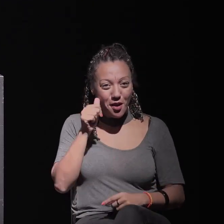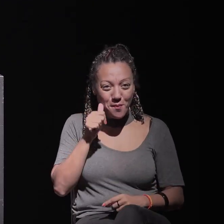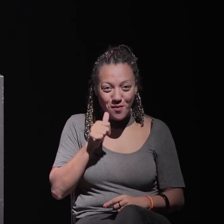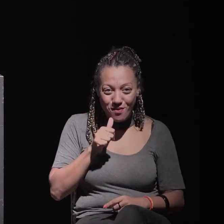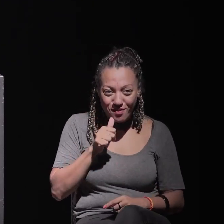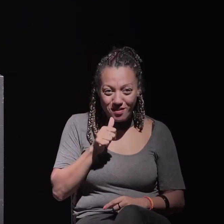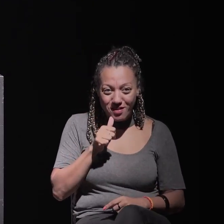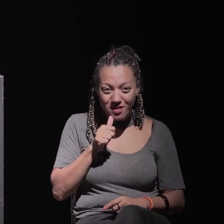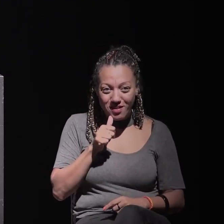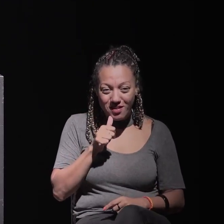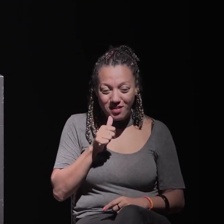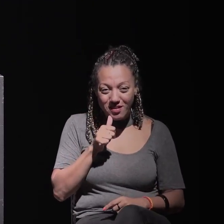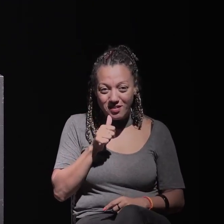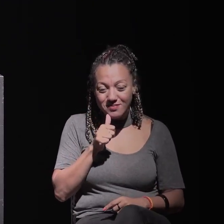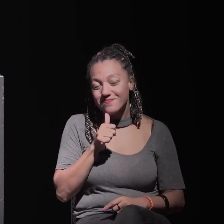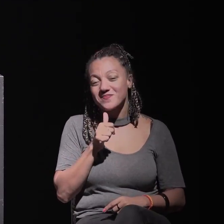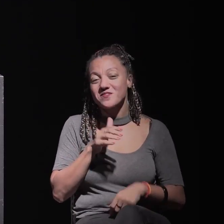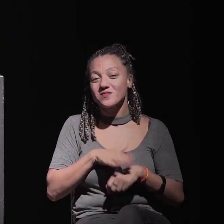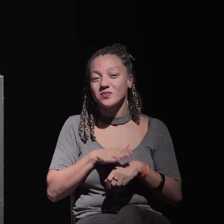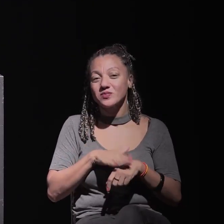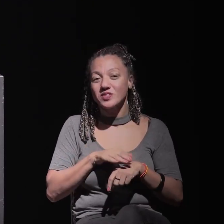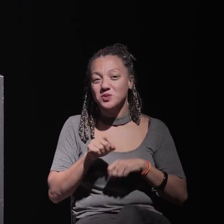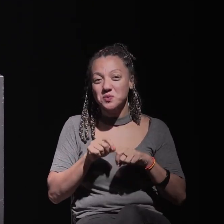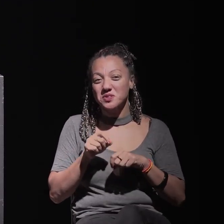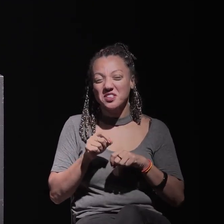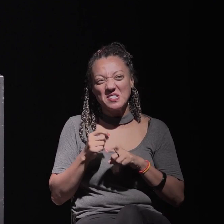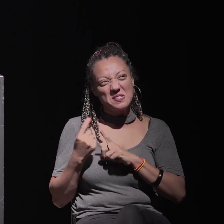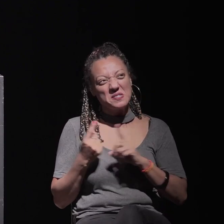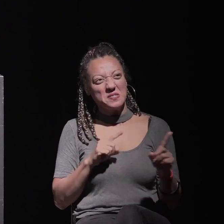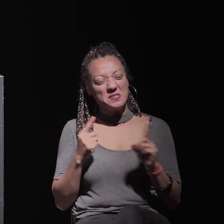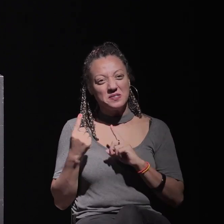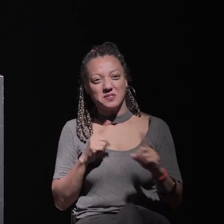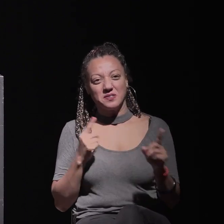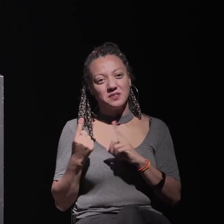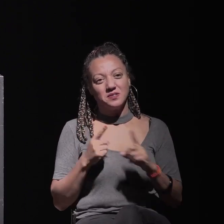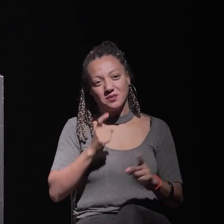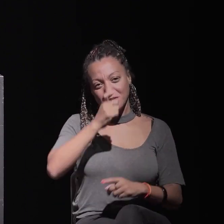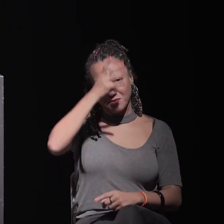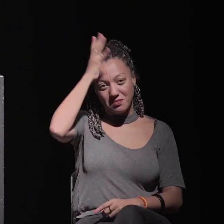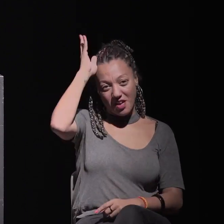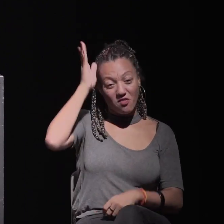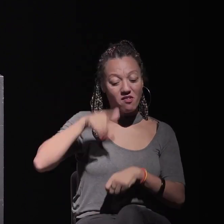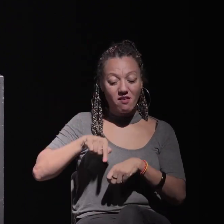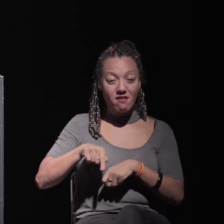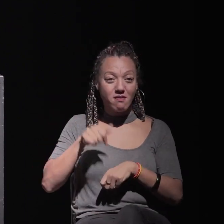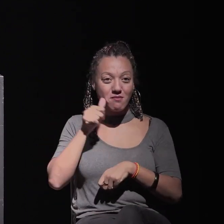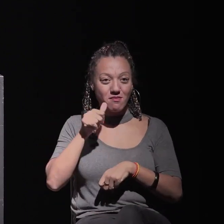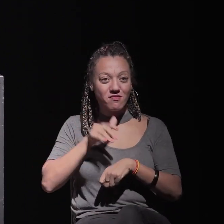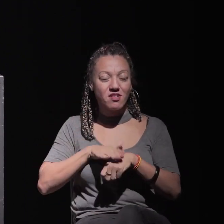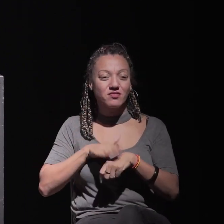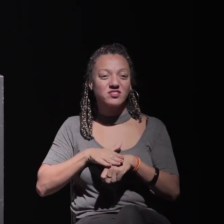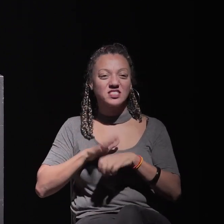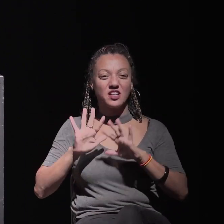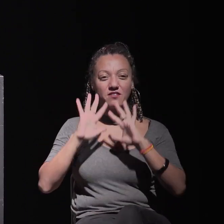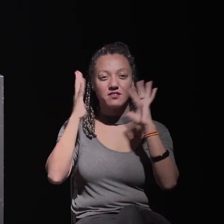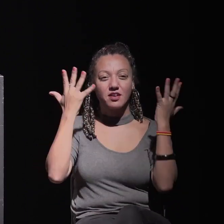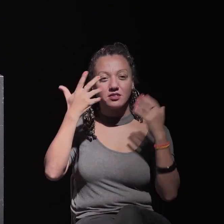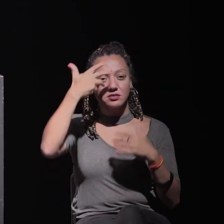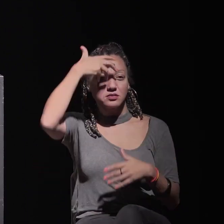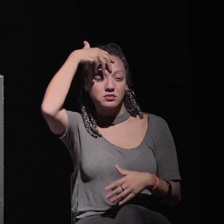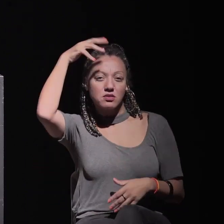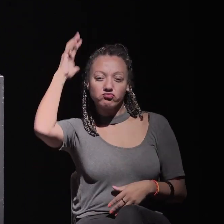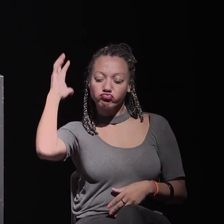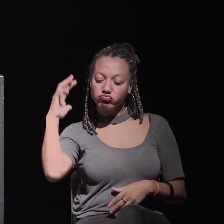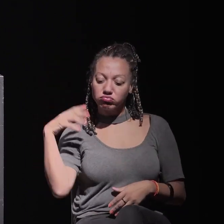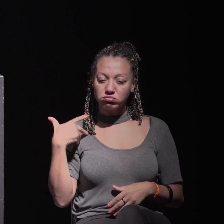no seio do Império Romano. Heliogábalo promovia festas, se